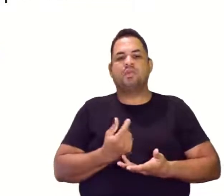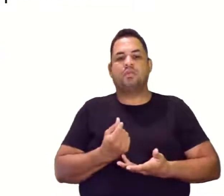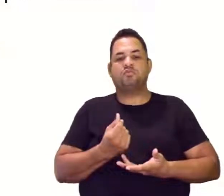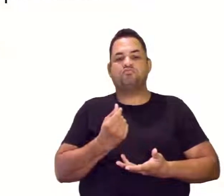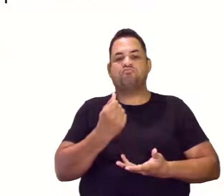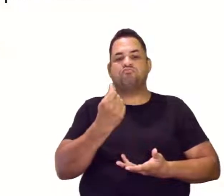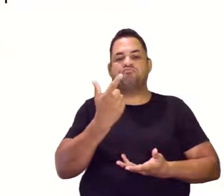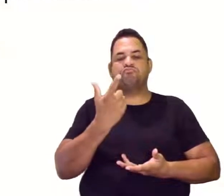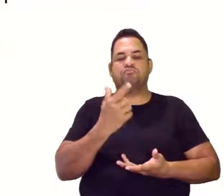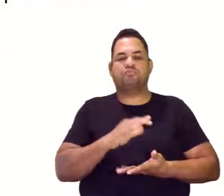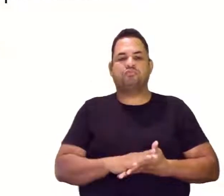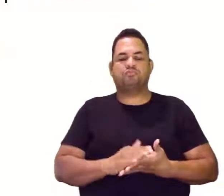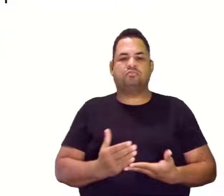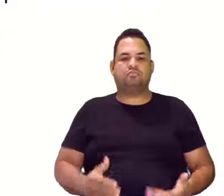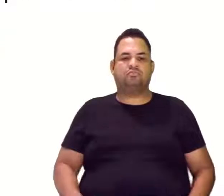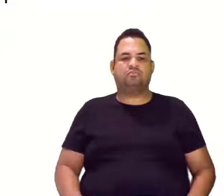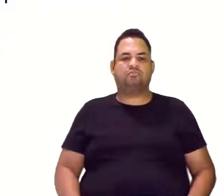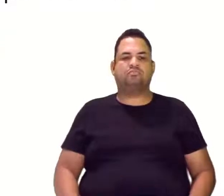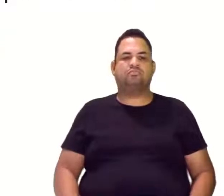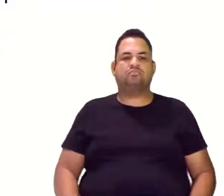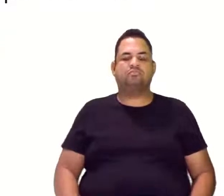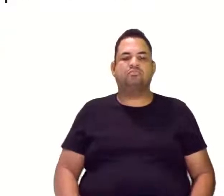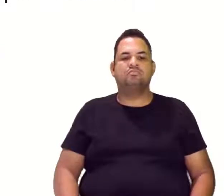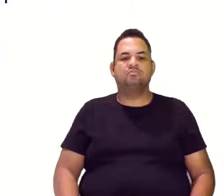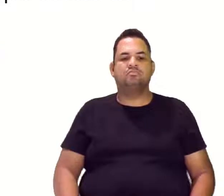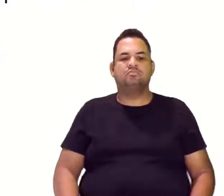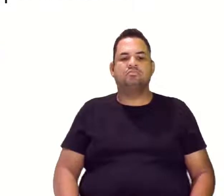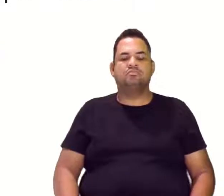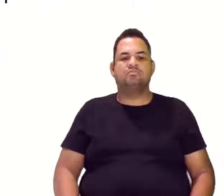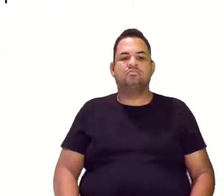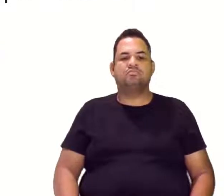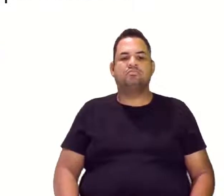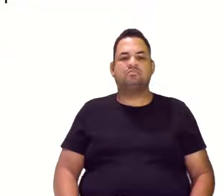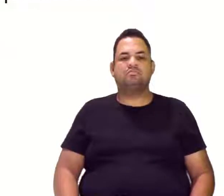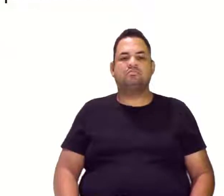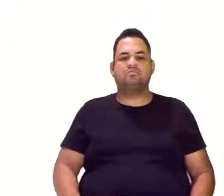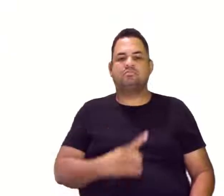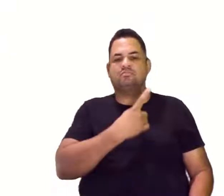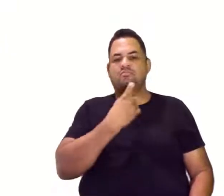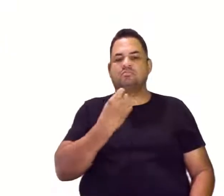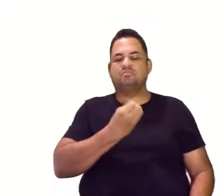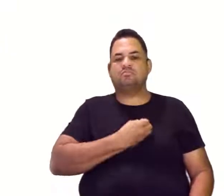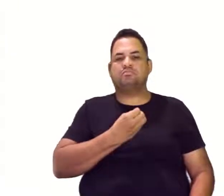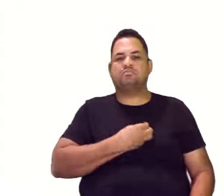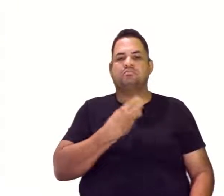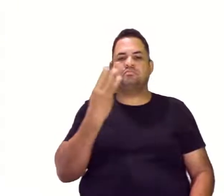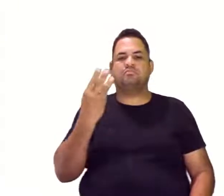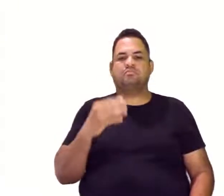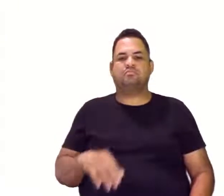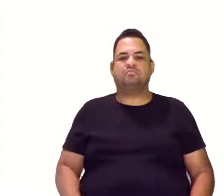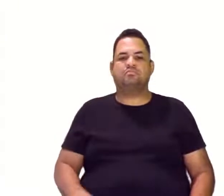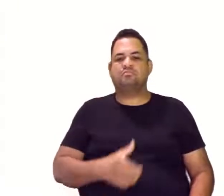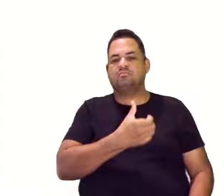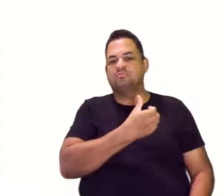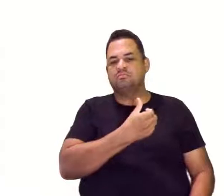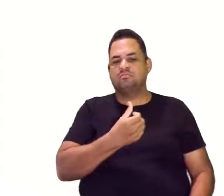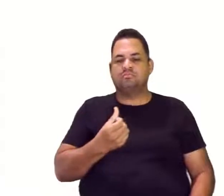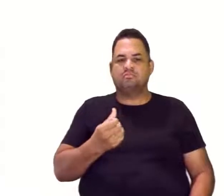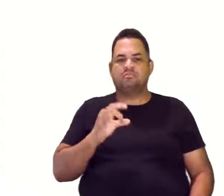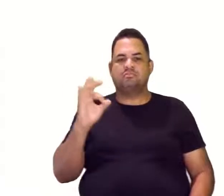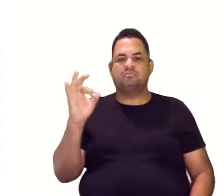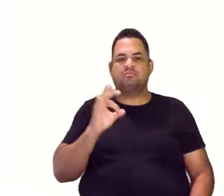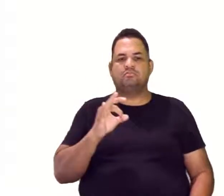maior dinheiro. já venceu do 2, então pronto, né? O perfume 3, ele representa 16%.